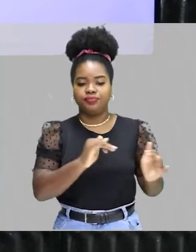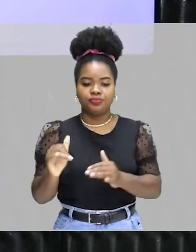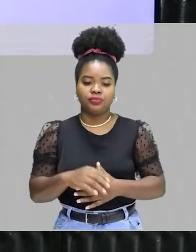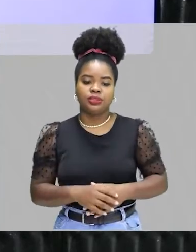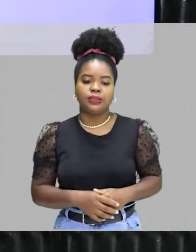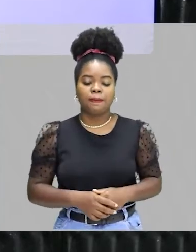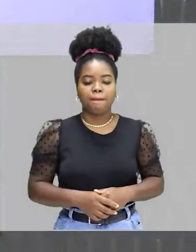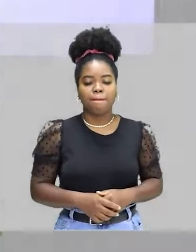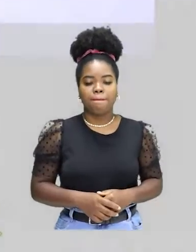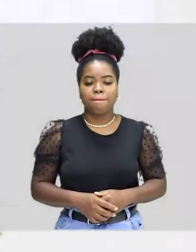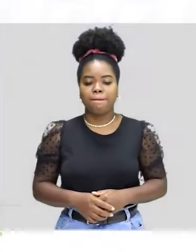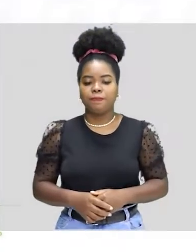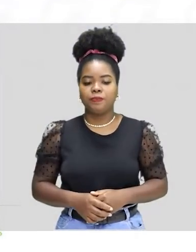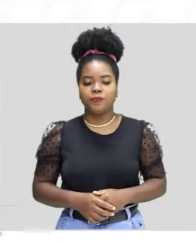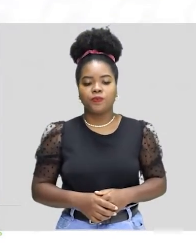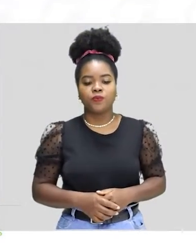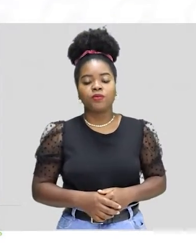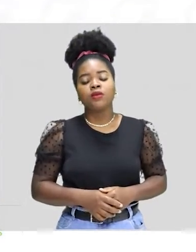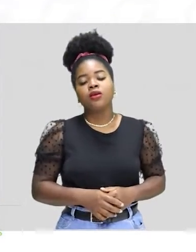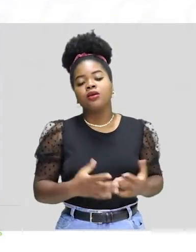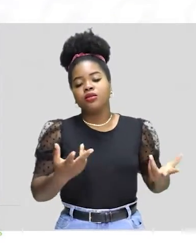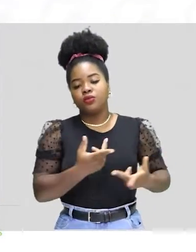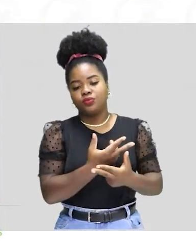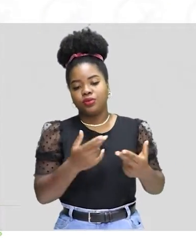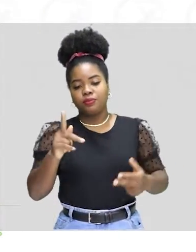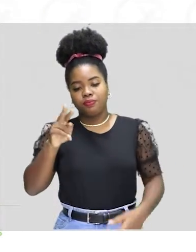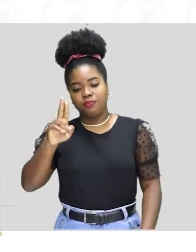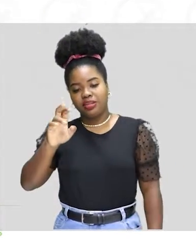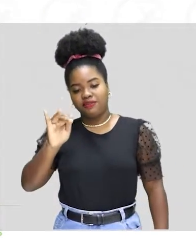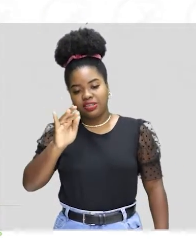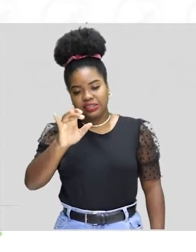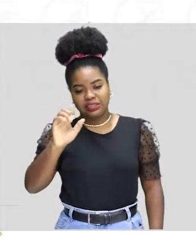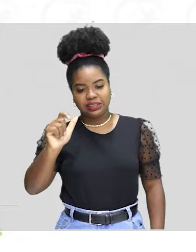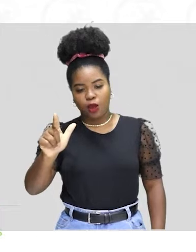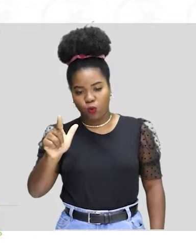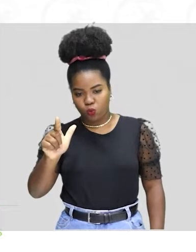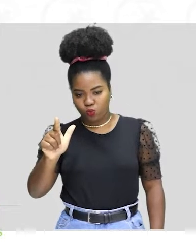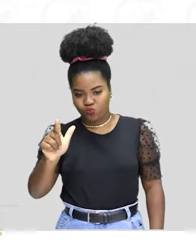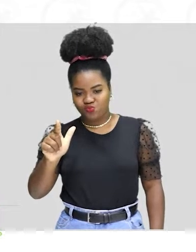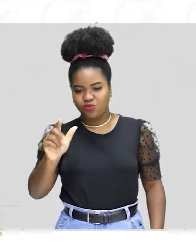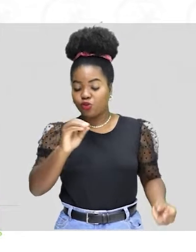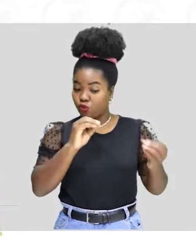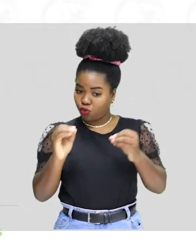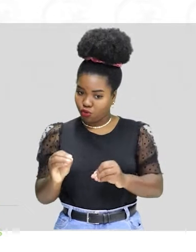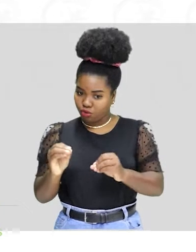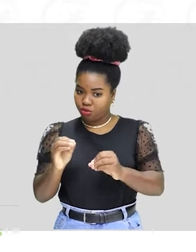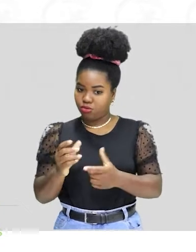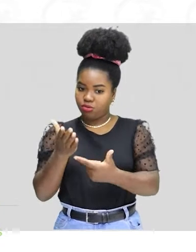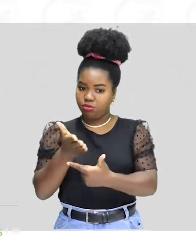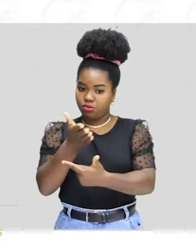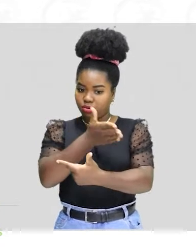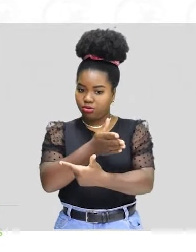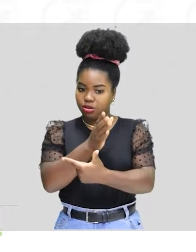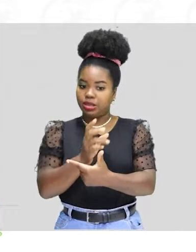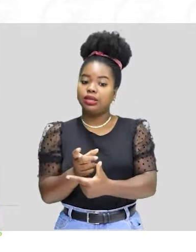tá bom? Então, quando a derivação é prefixal, eu coloco um prefixo antes do radical, isso aí você já entendeu. Estima,